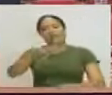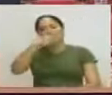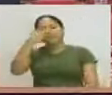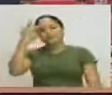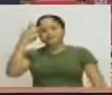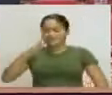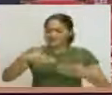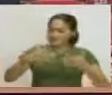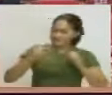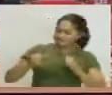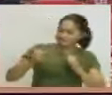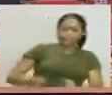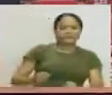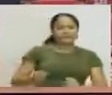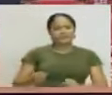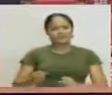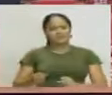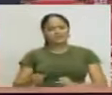funcionários nossos.